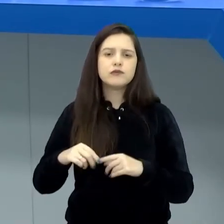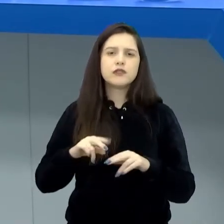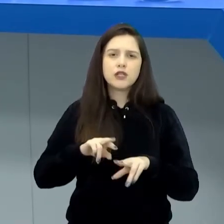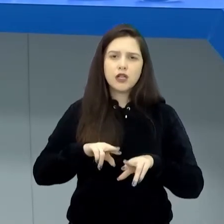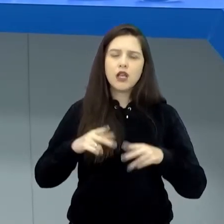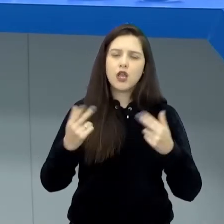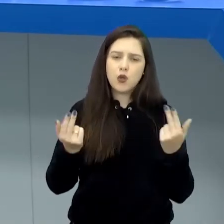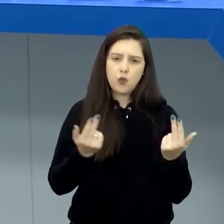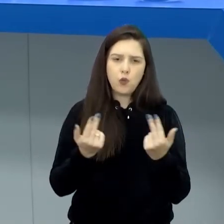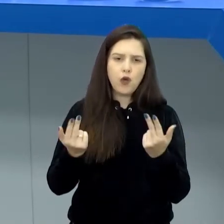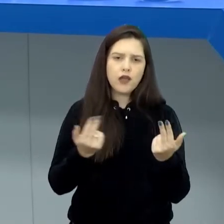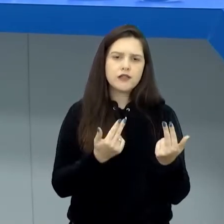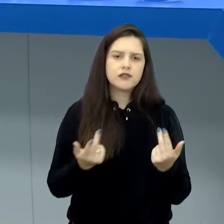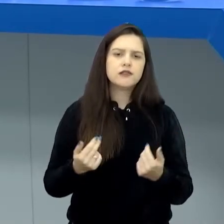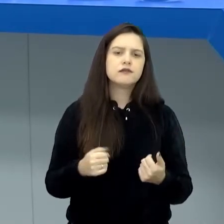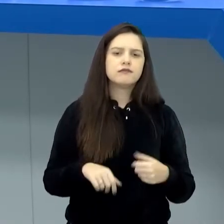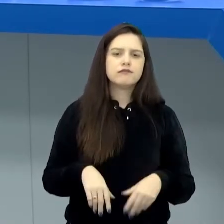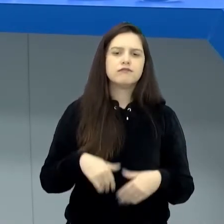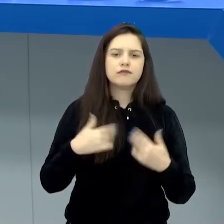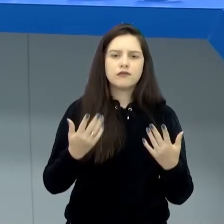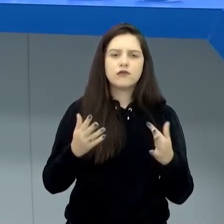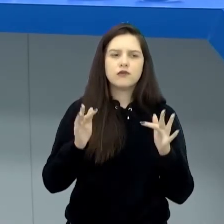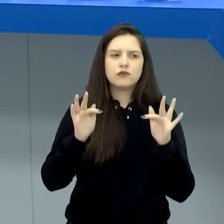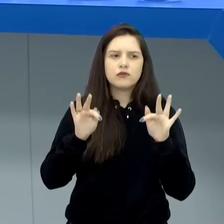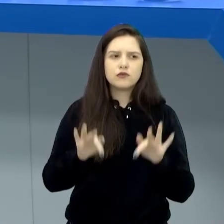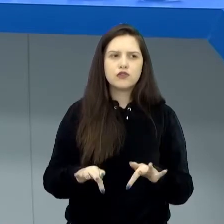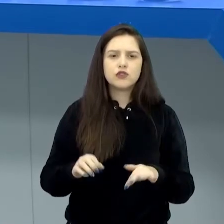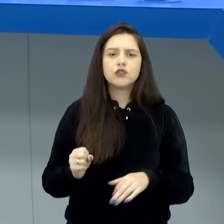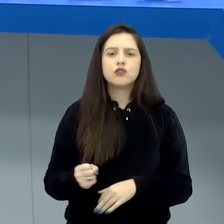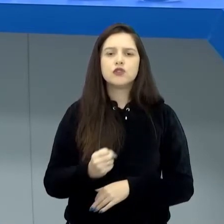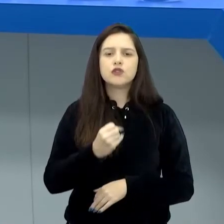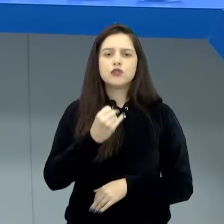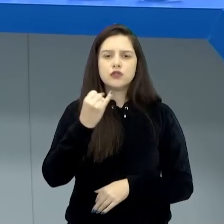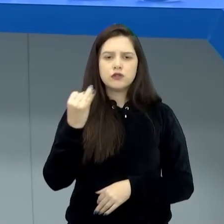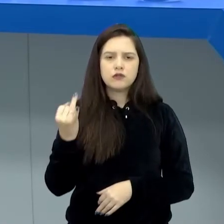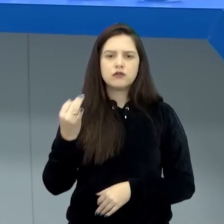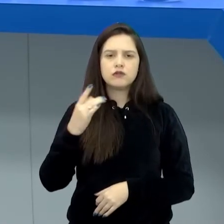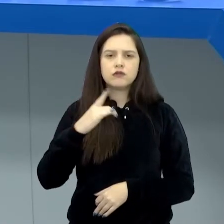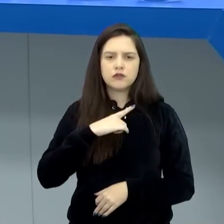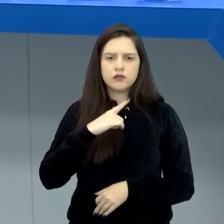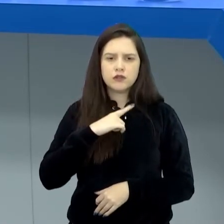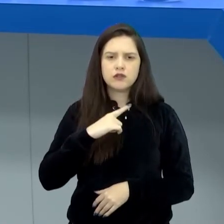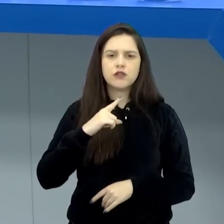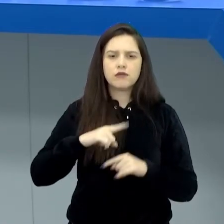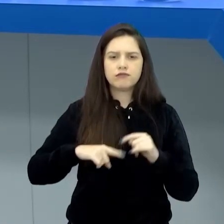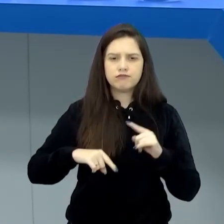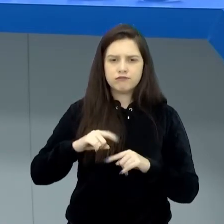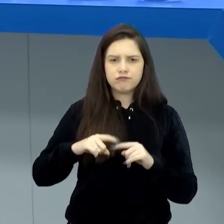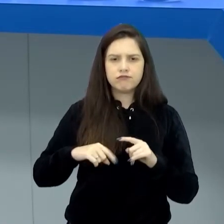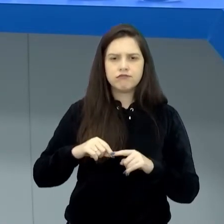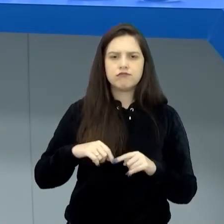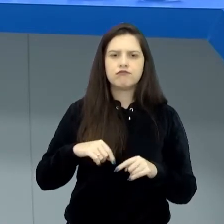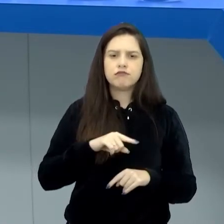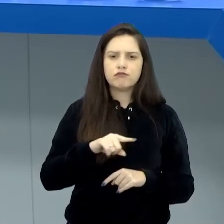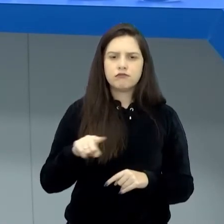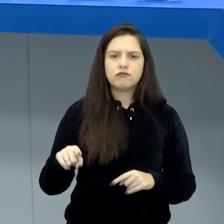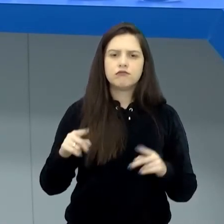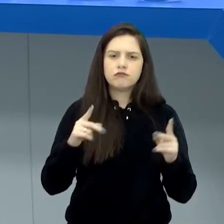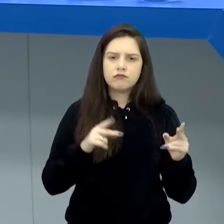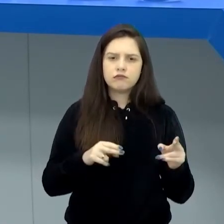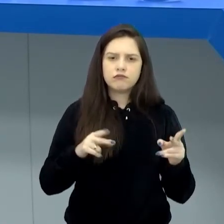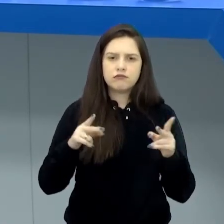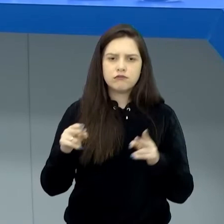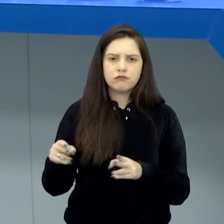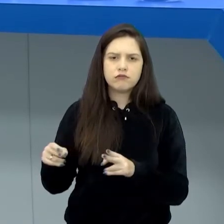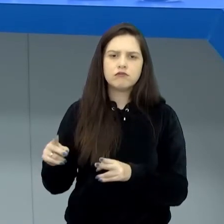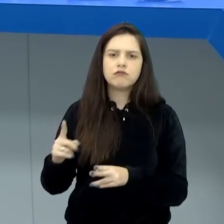né? Tanto no início quanto no final, a quantidade ali de reagentes e produtos precisa ser igual. Agora, professor,